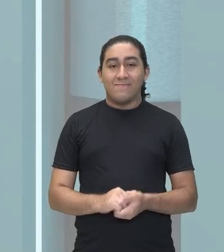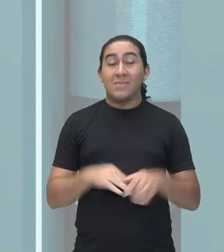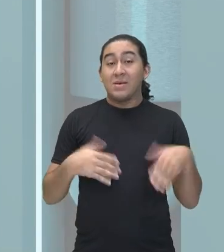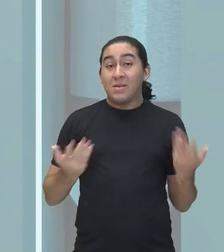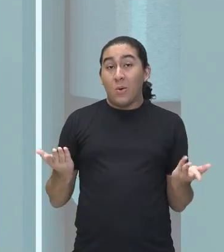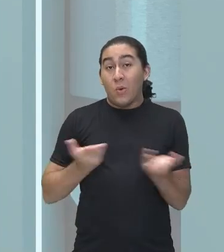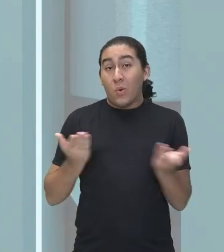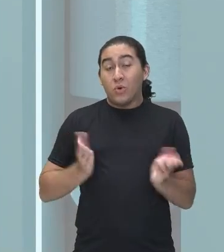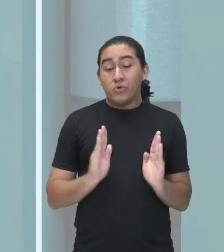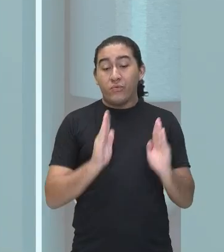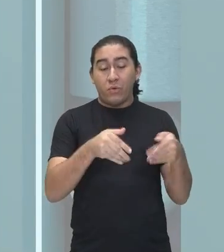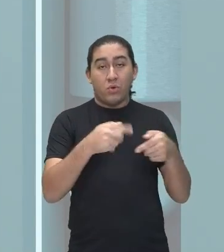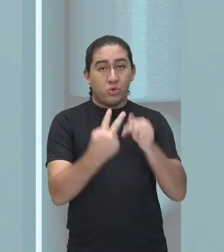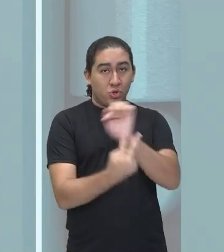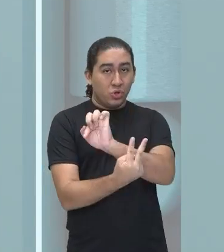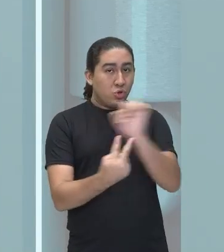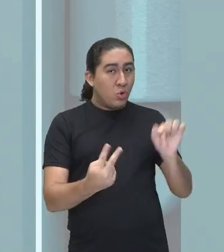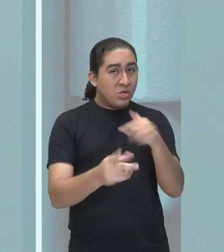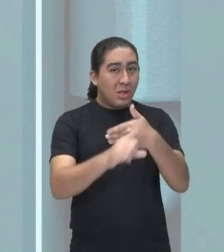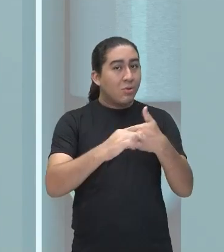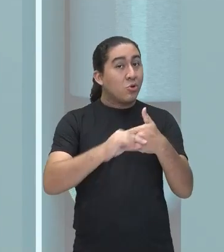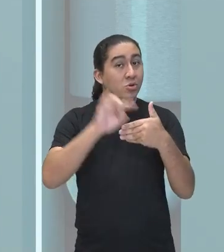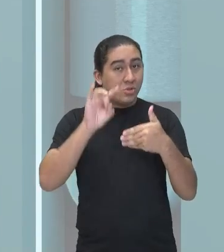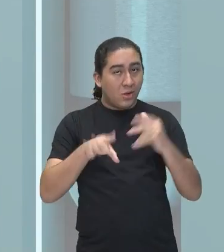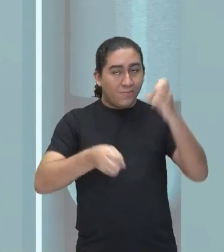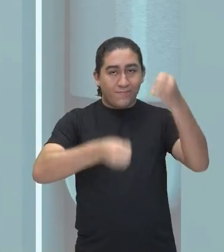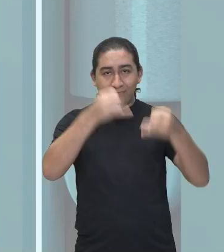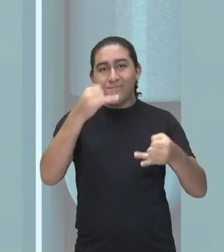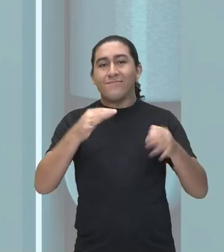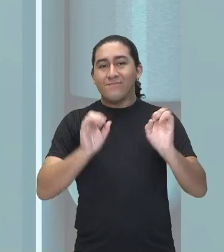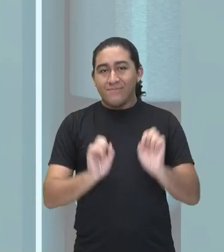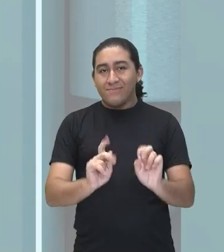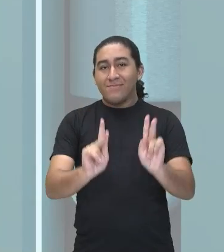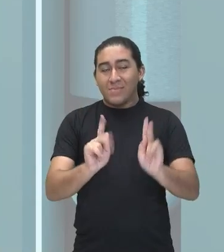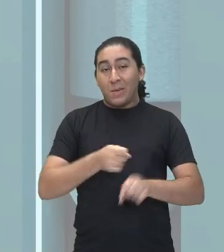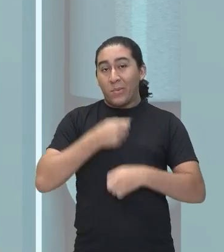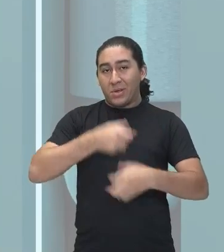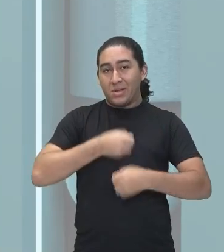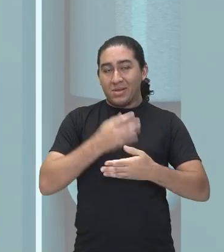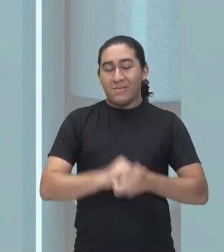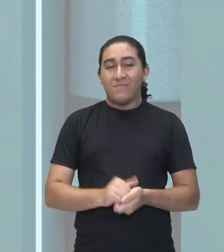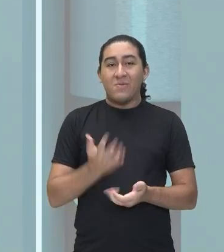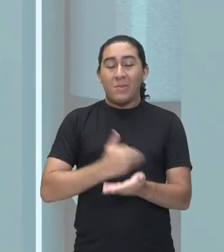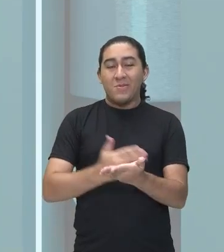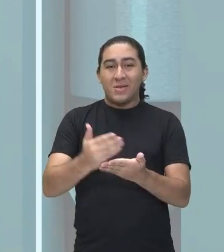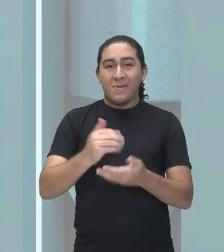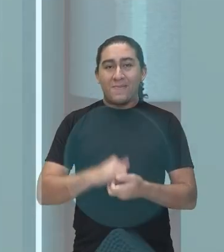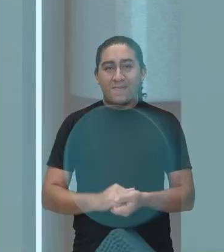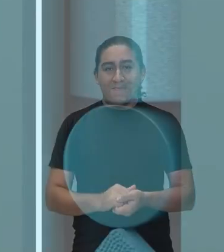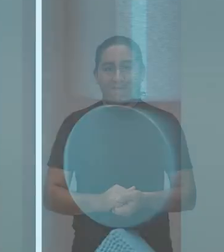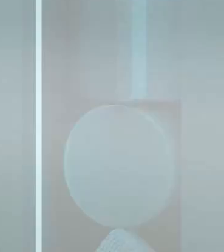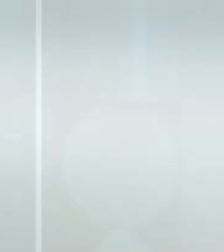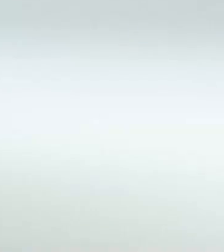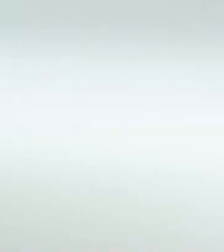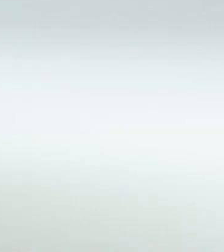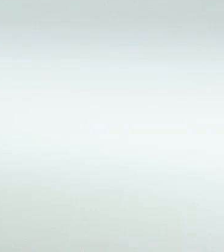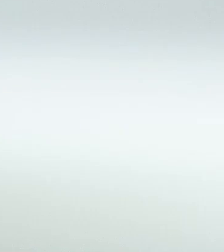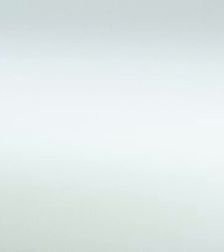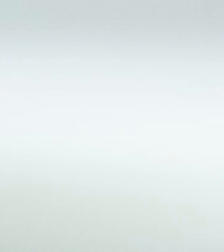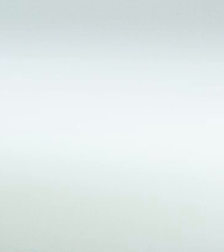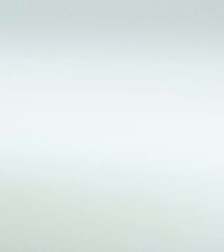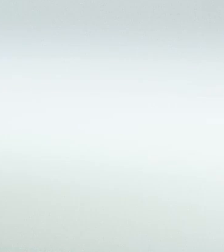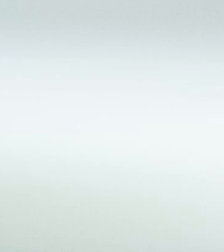vamos especificamente falar sobre esses dois autores, esses dois poetas. Vamos para a nossa aula?